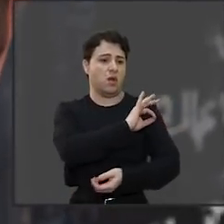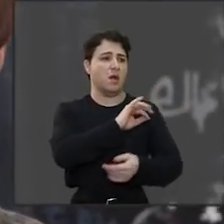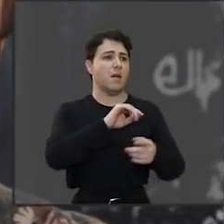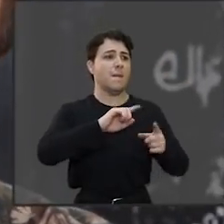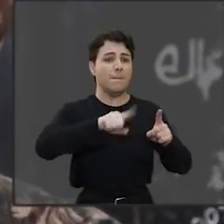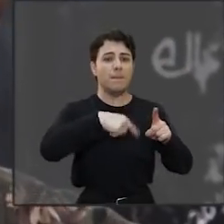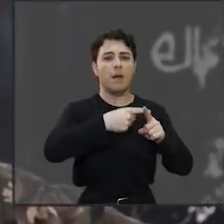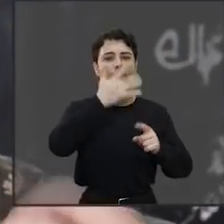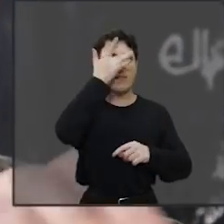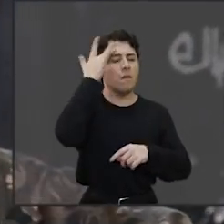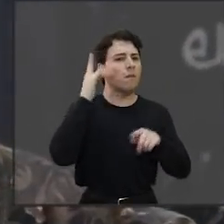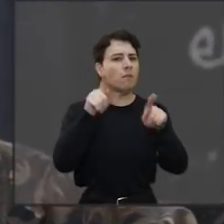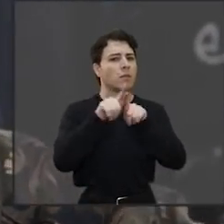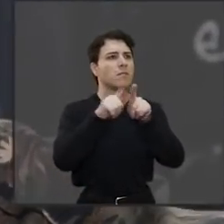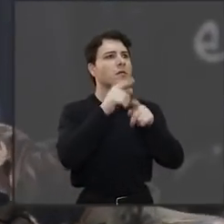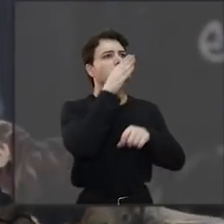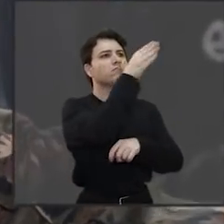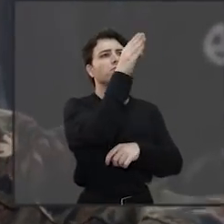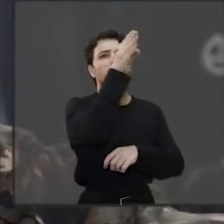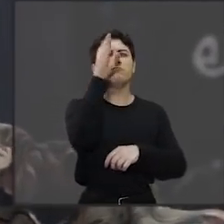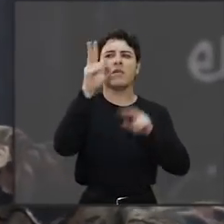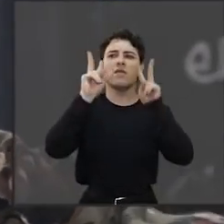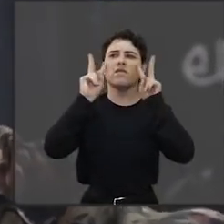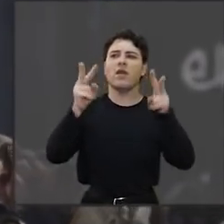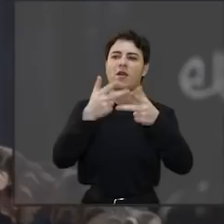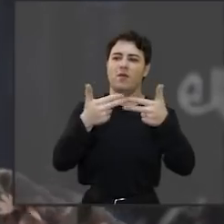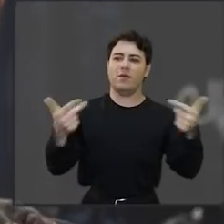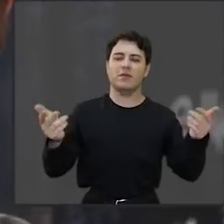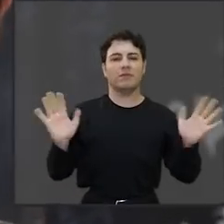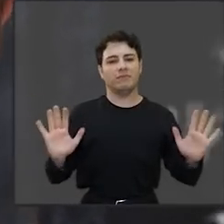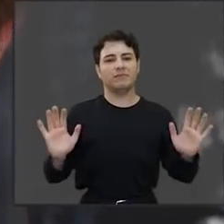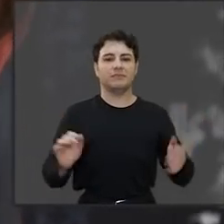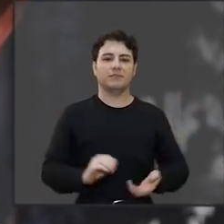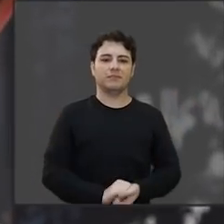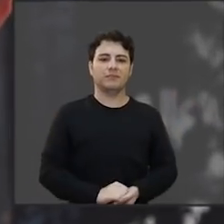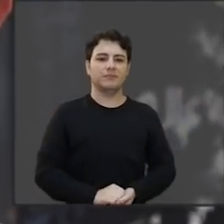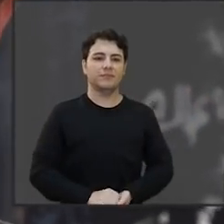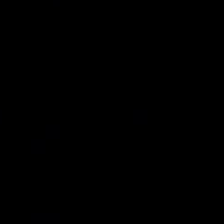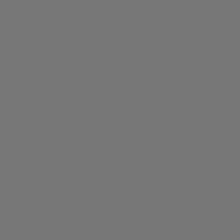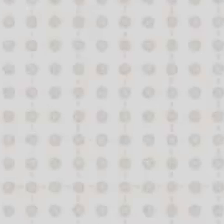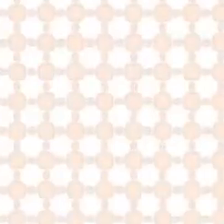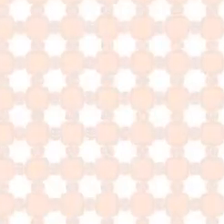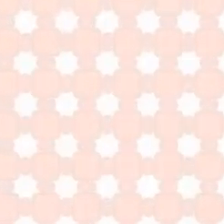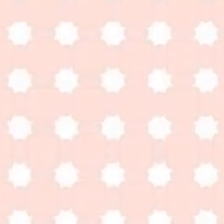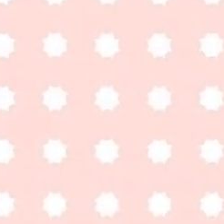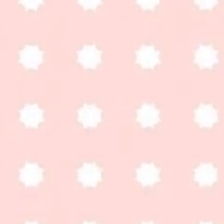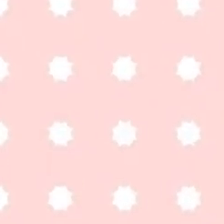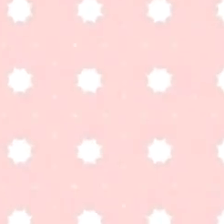público, investimento das pessoas irem nos lugares ver as bandas. Acho que é isso.